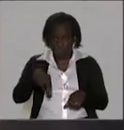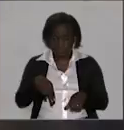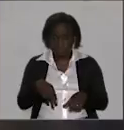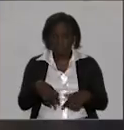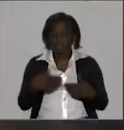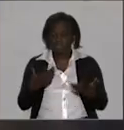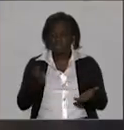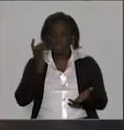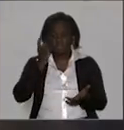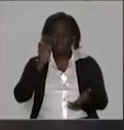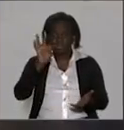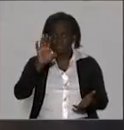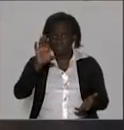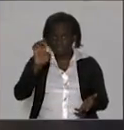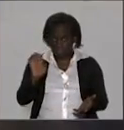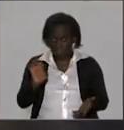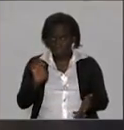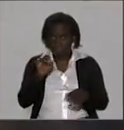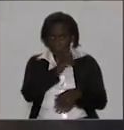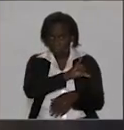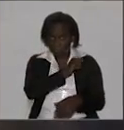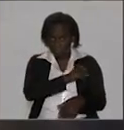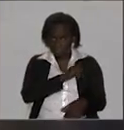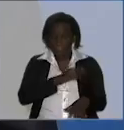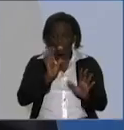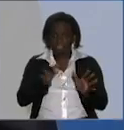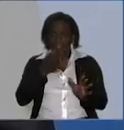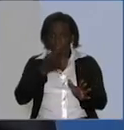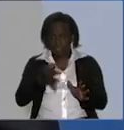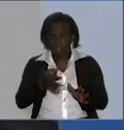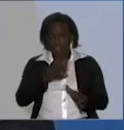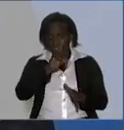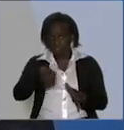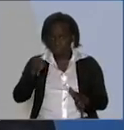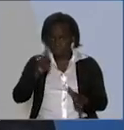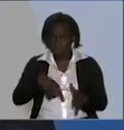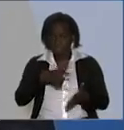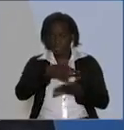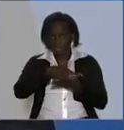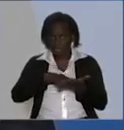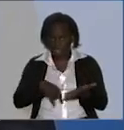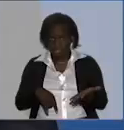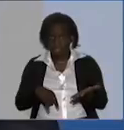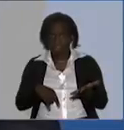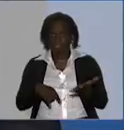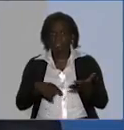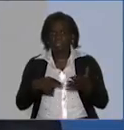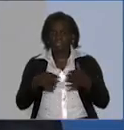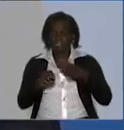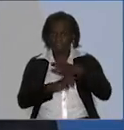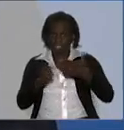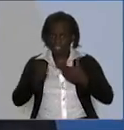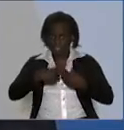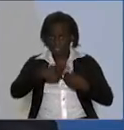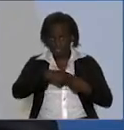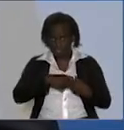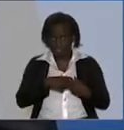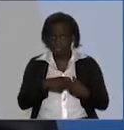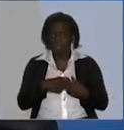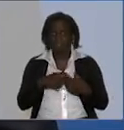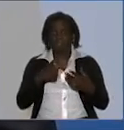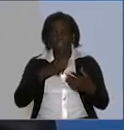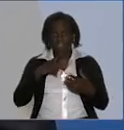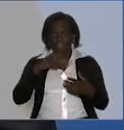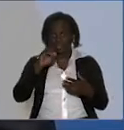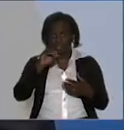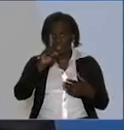o Tribunal de Contas do Estado do Rio de Janeiro já sugeriu a anulação do contrato com o atual consórcio, né,